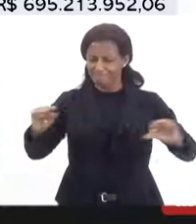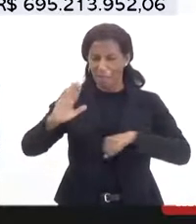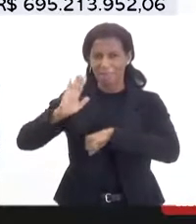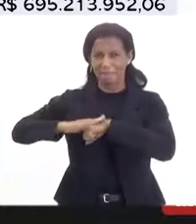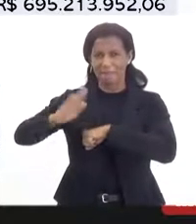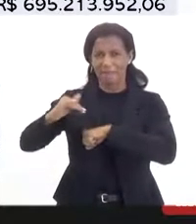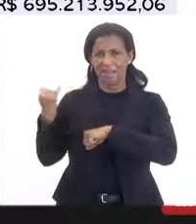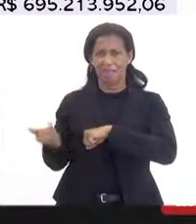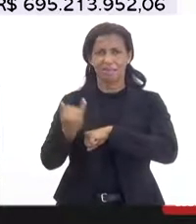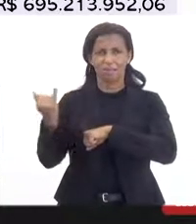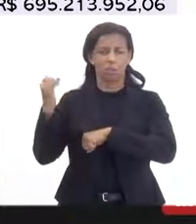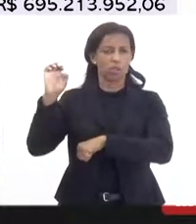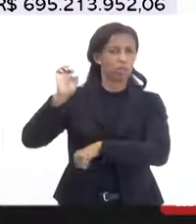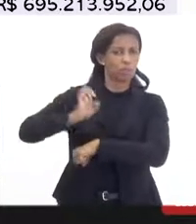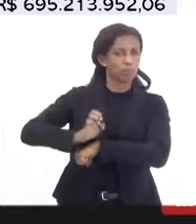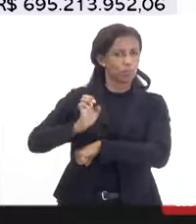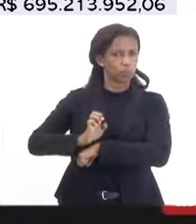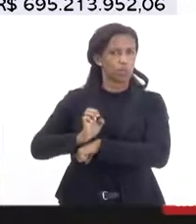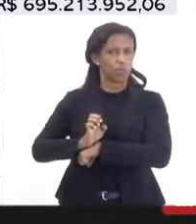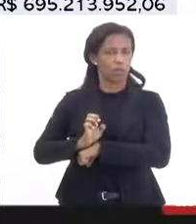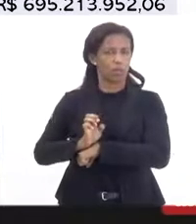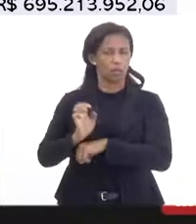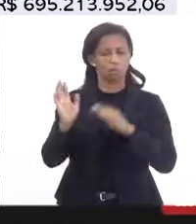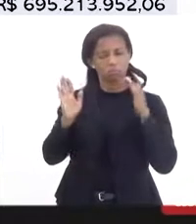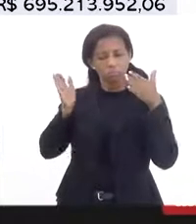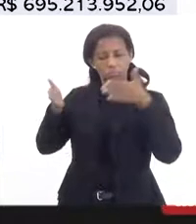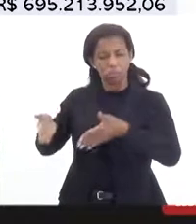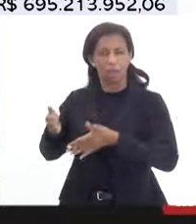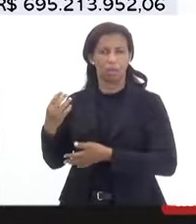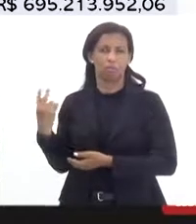importante para o Estado em termos de valor.